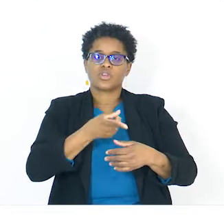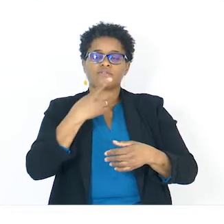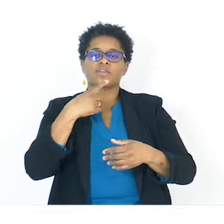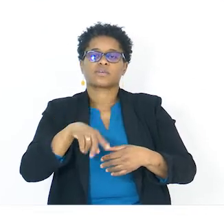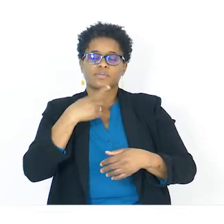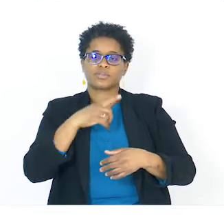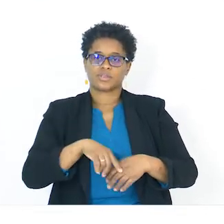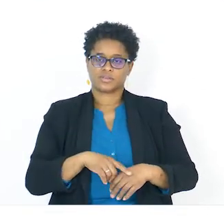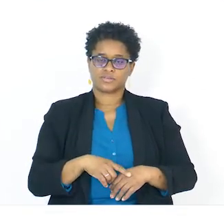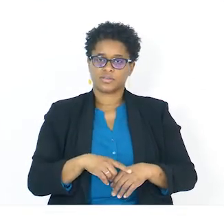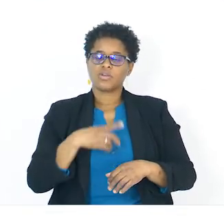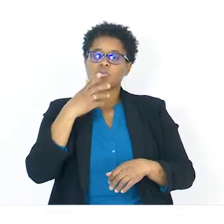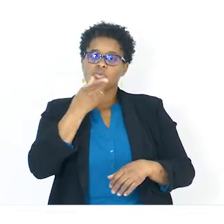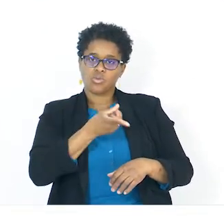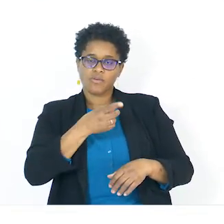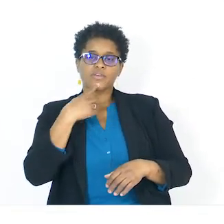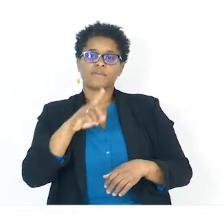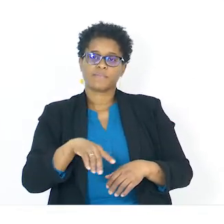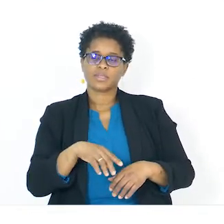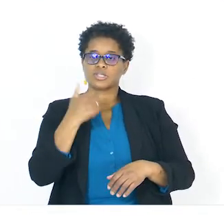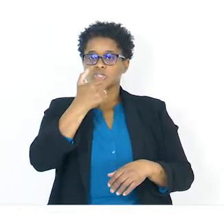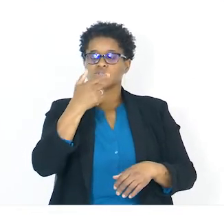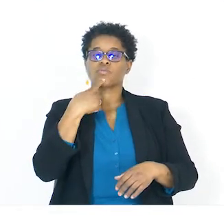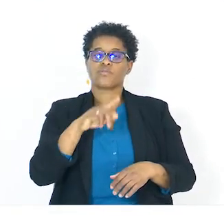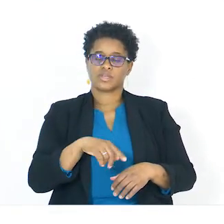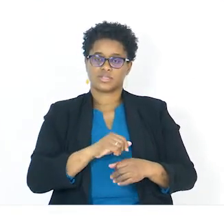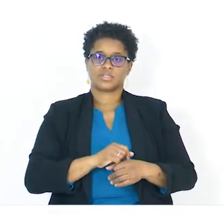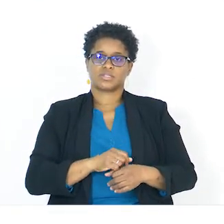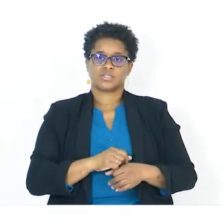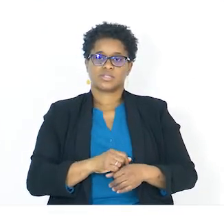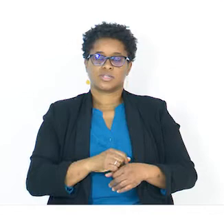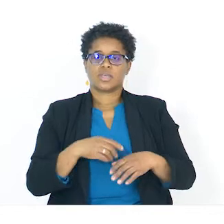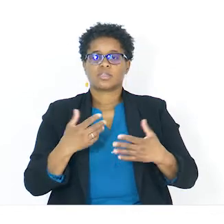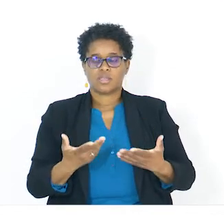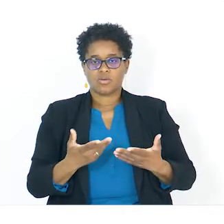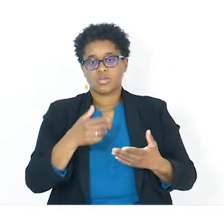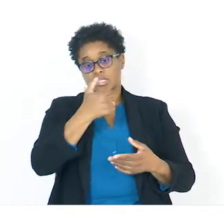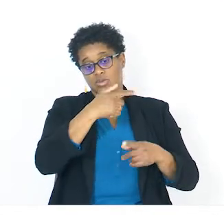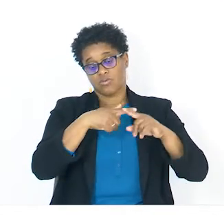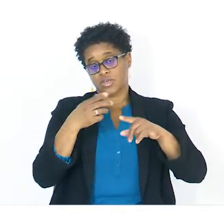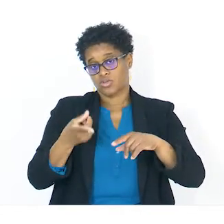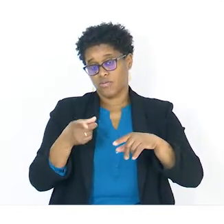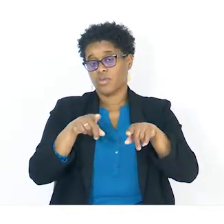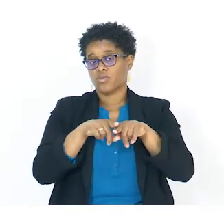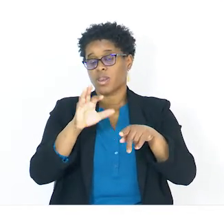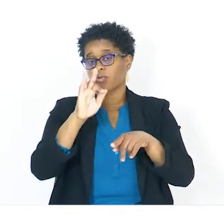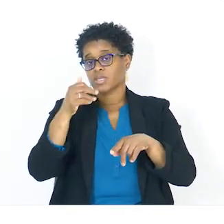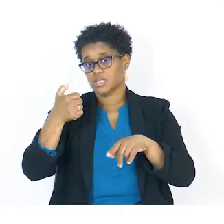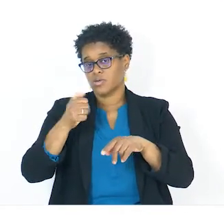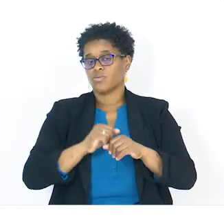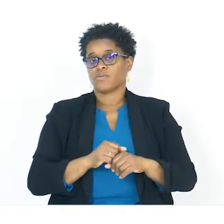o 9 vai se repetir? O 9 repete-se 5 vezes. Então, 5 vezes 9 é